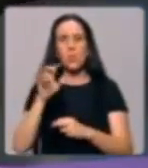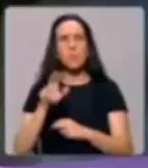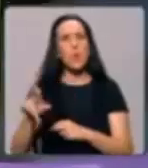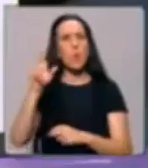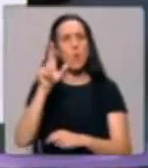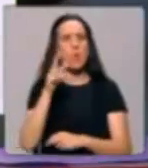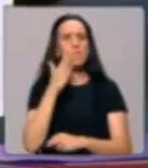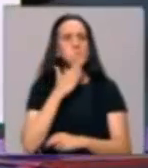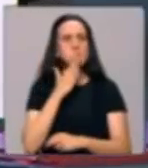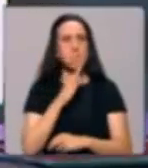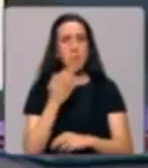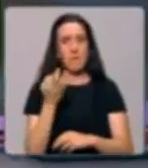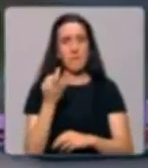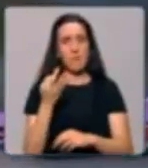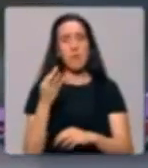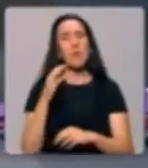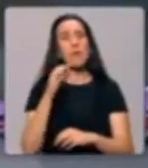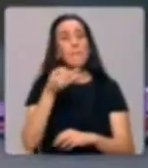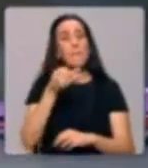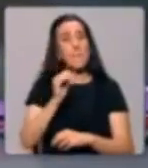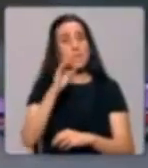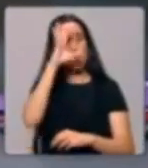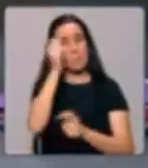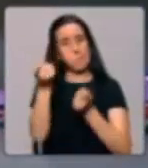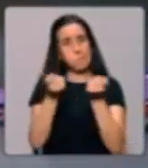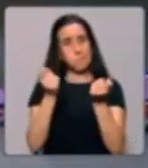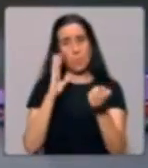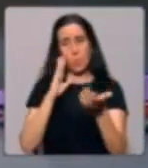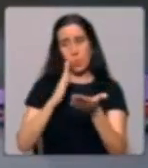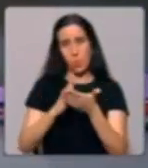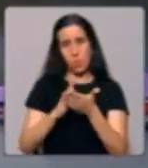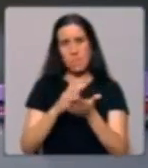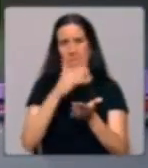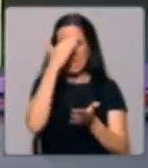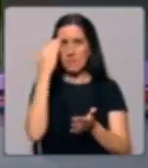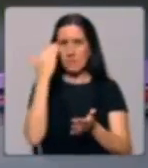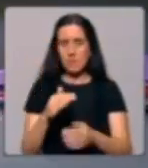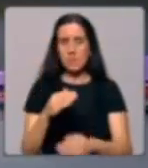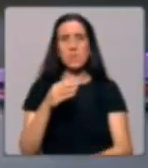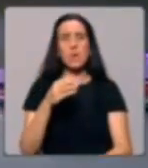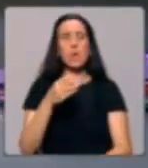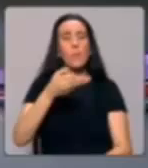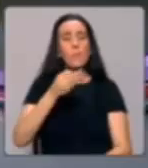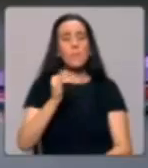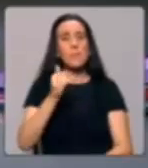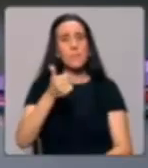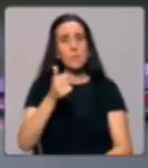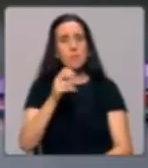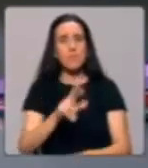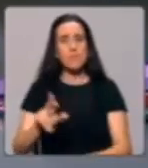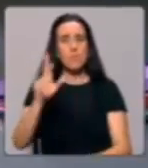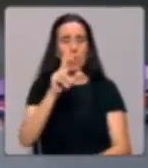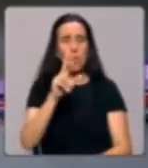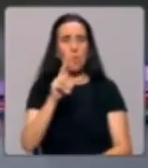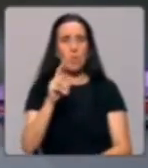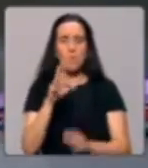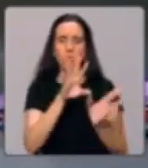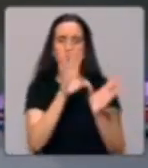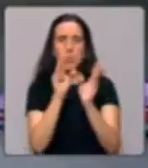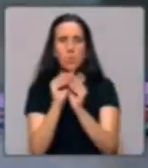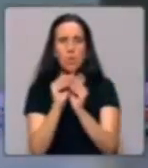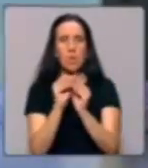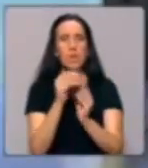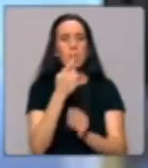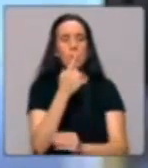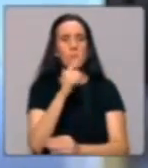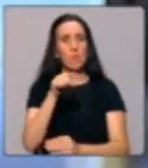difíceis da última governação socialista, o PIB ainda subiu no total 1,9%, e a verdade é que ao longo